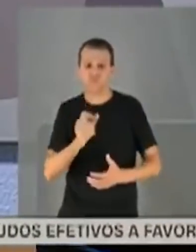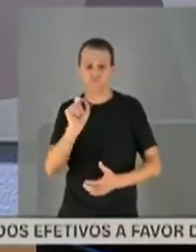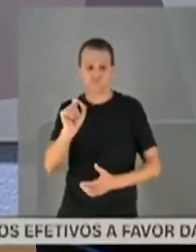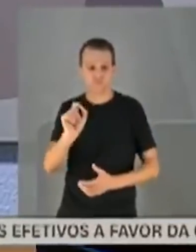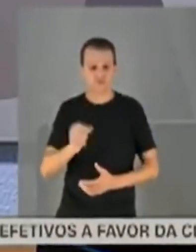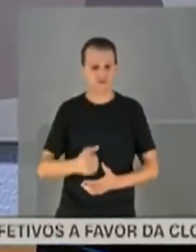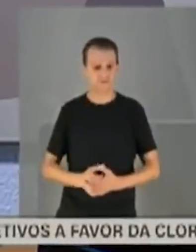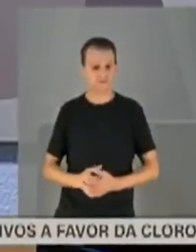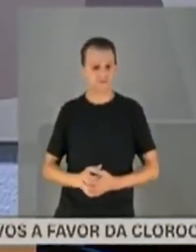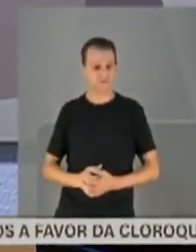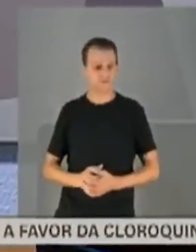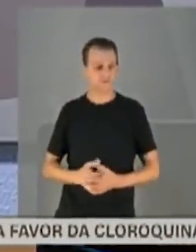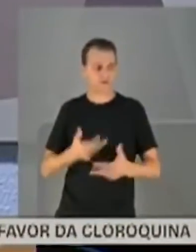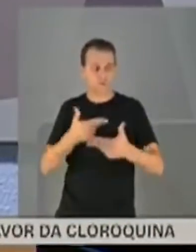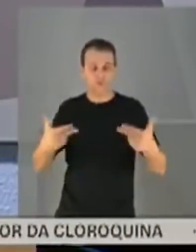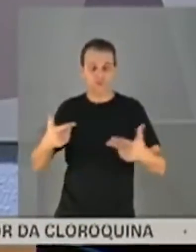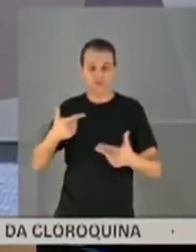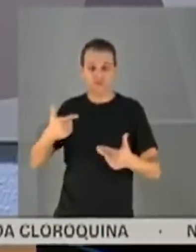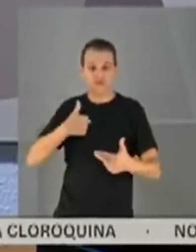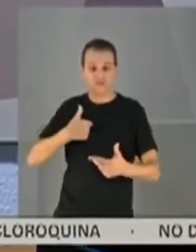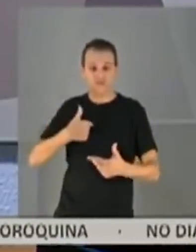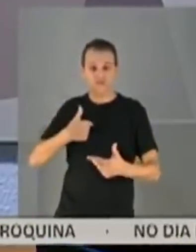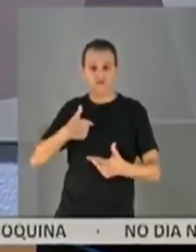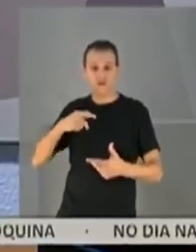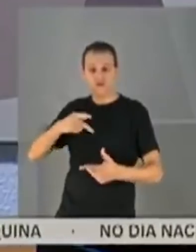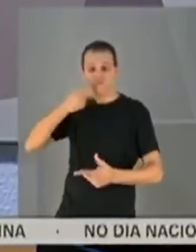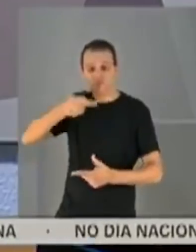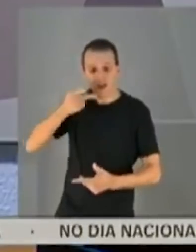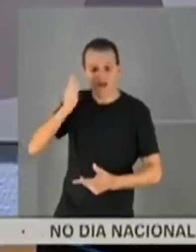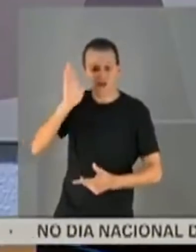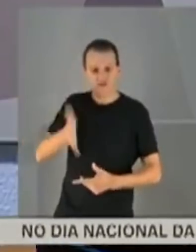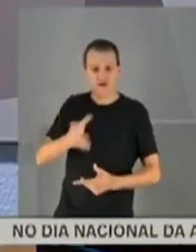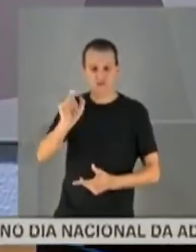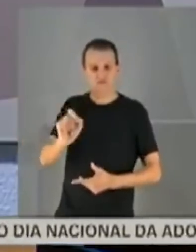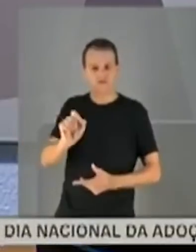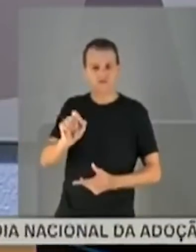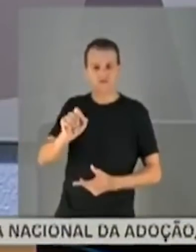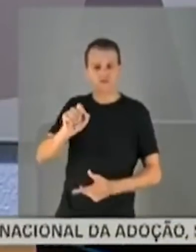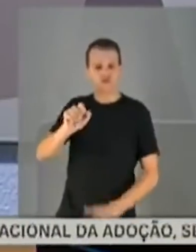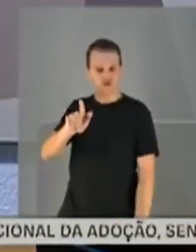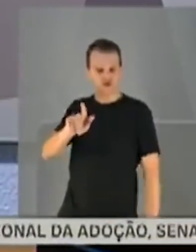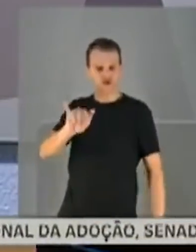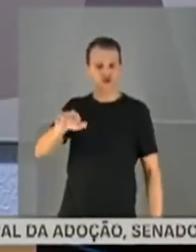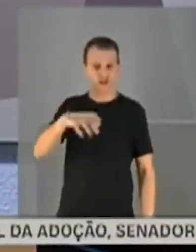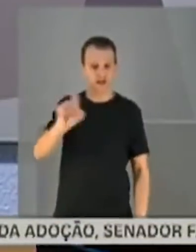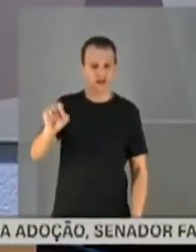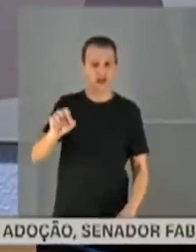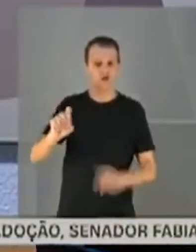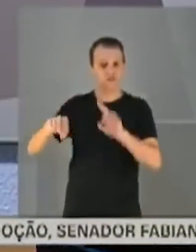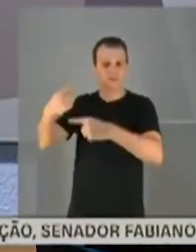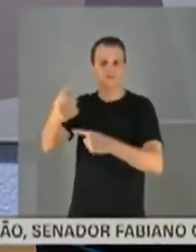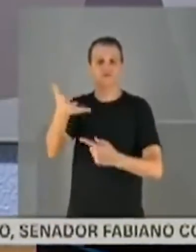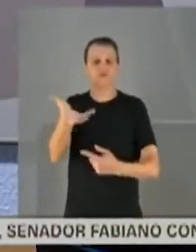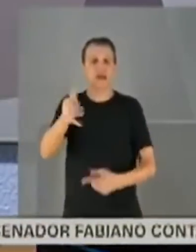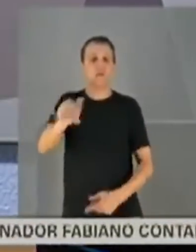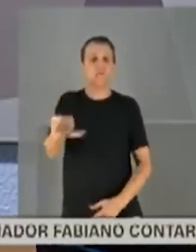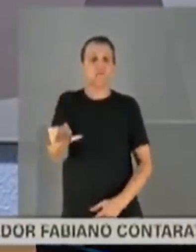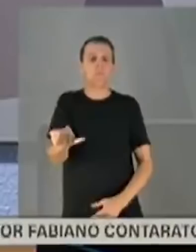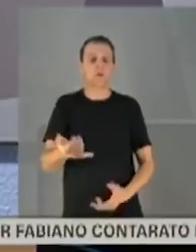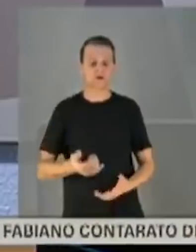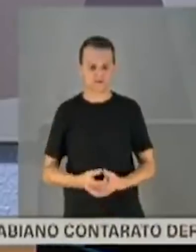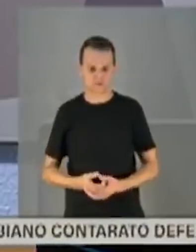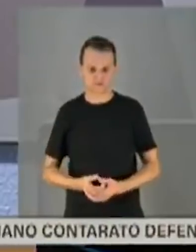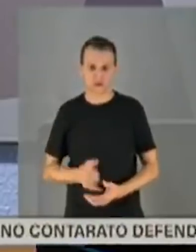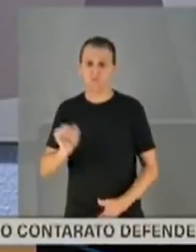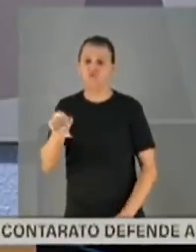eu tenho a coisa que eu mais repeti-la o Senador Eduardo Girão depois vai querer tirar proveito disso falei eu falei isso